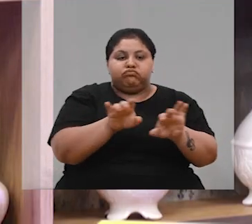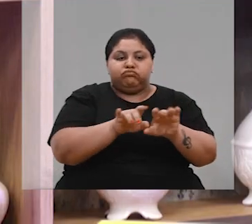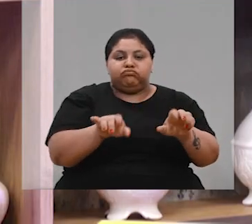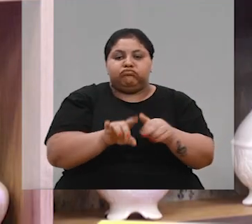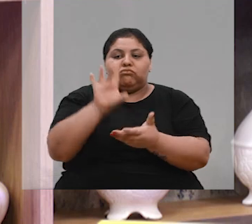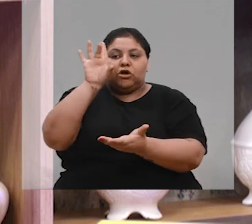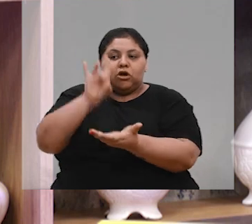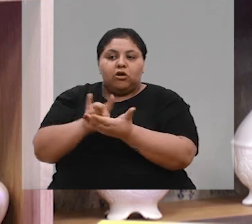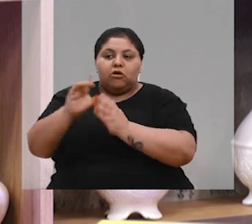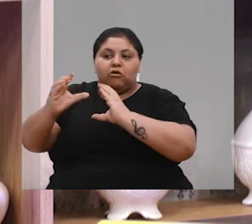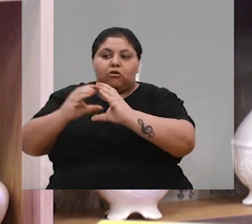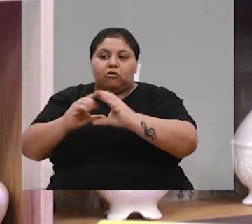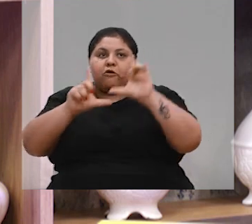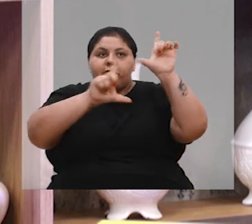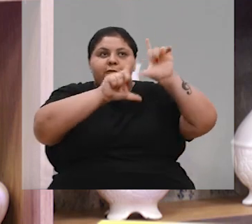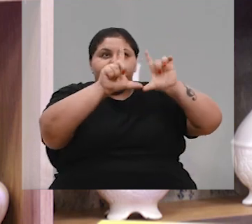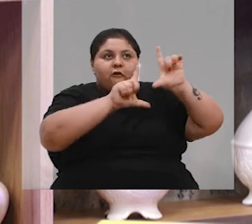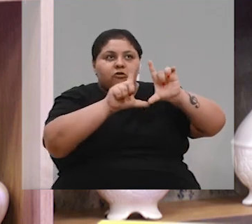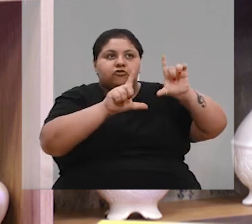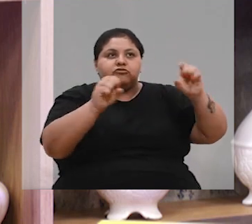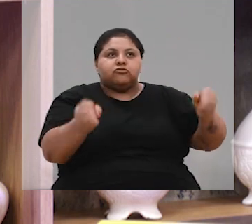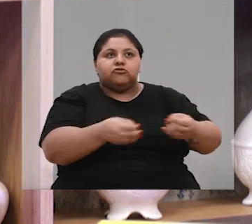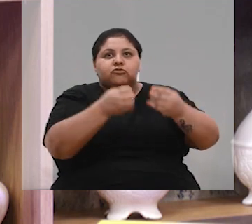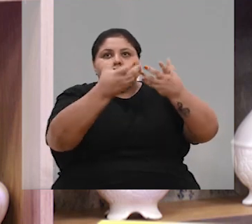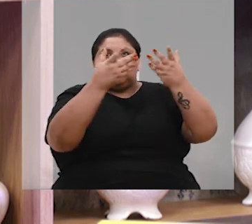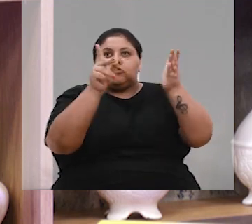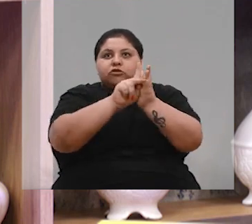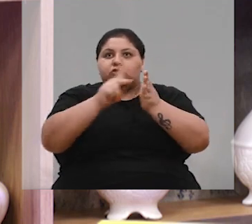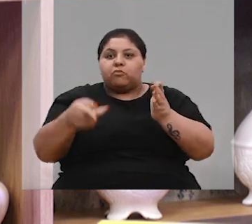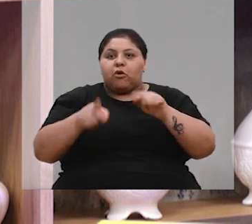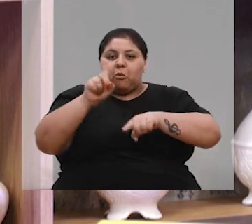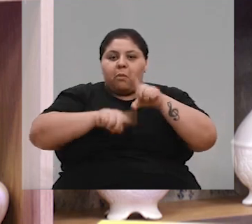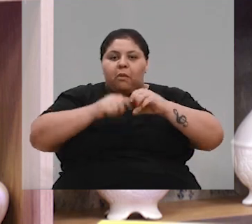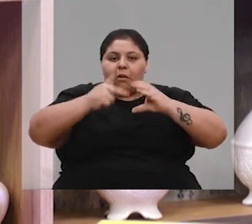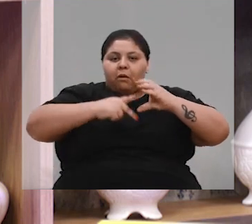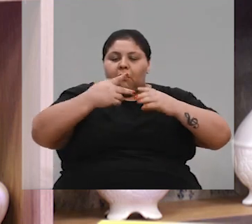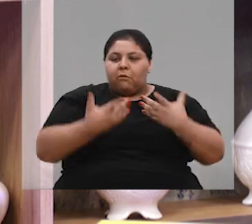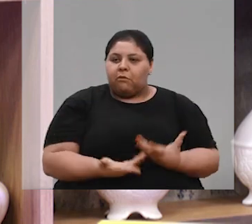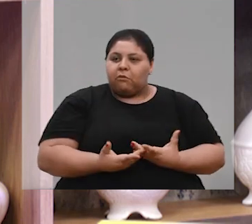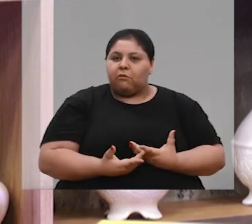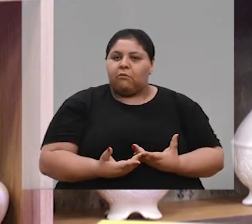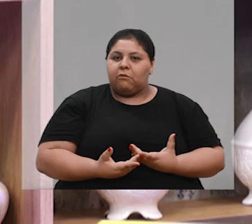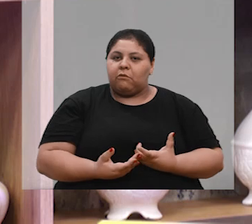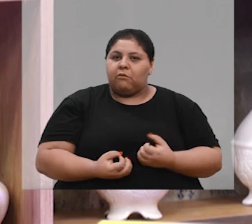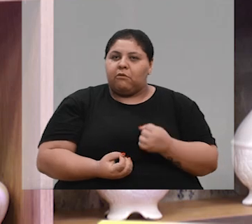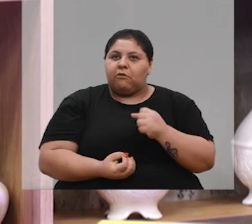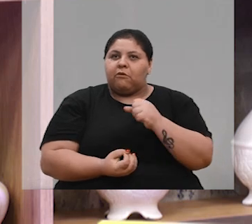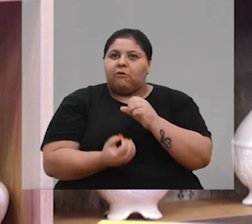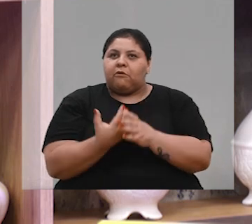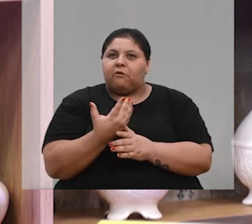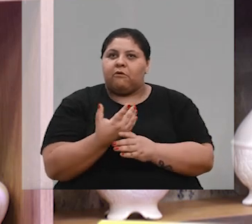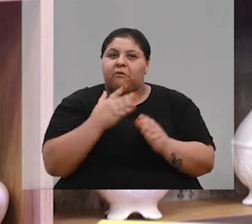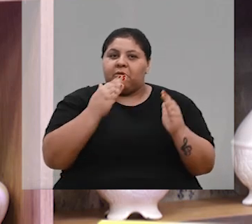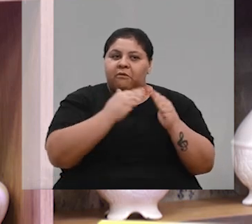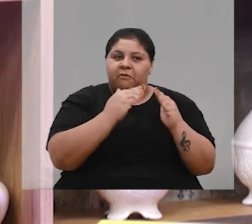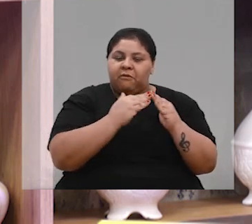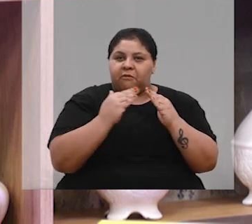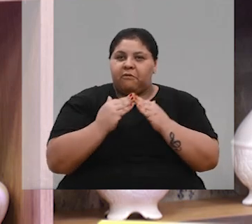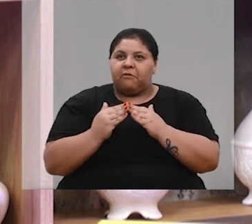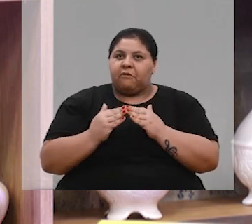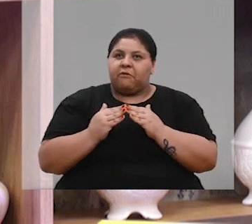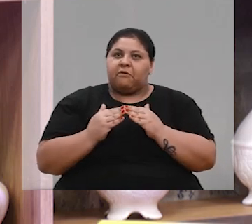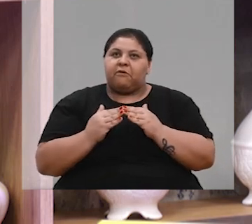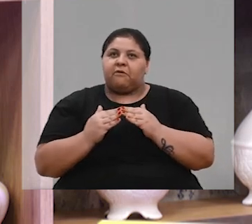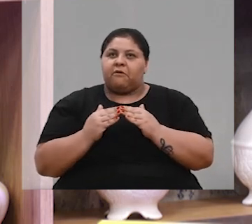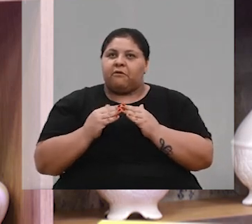legislativas, os registros de comunicação, fotos de eventos, os próprios materiais da TV Câmara, o que é produzido, né, pela